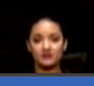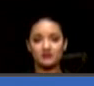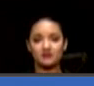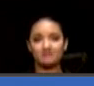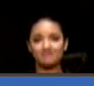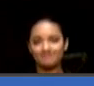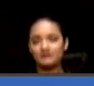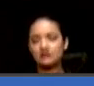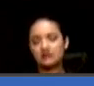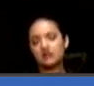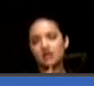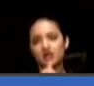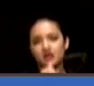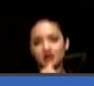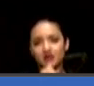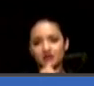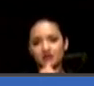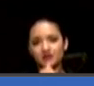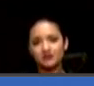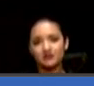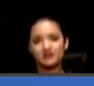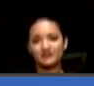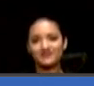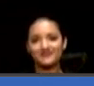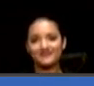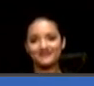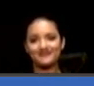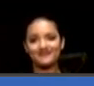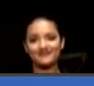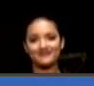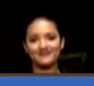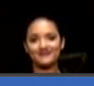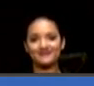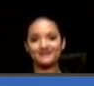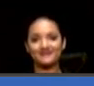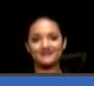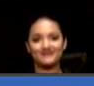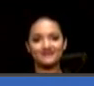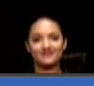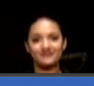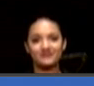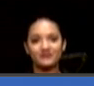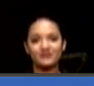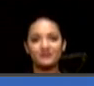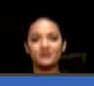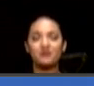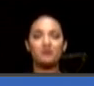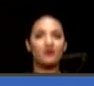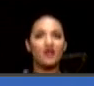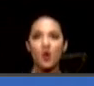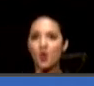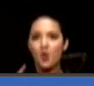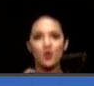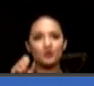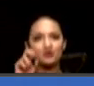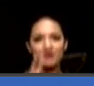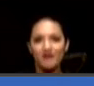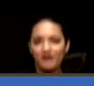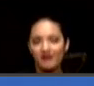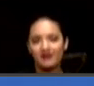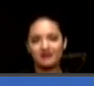lamentando que essa será uma última lição na qualidade de